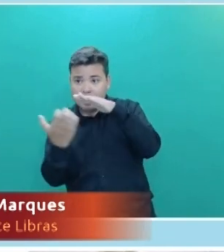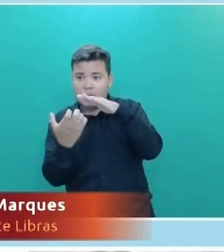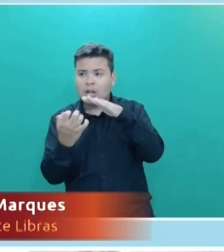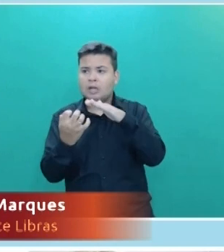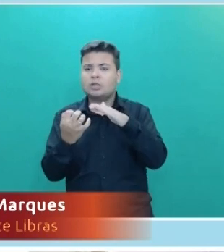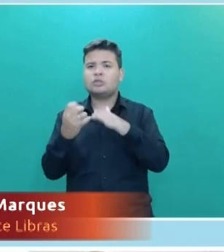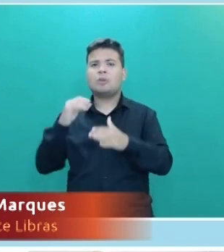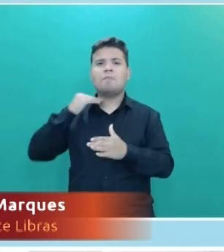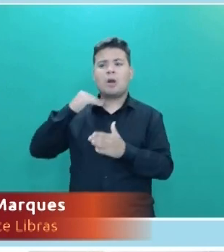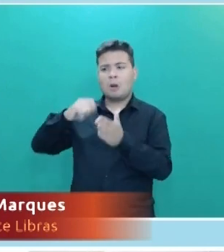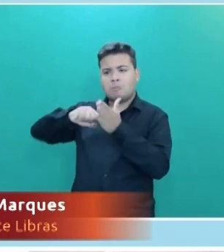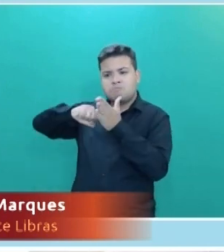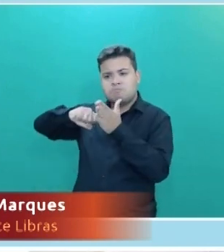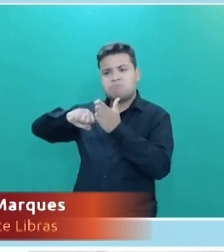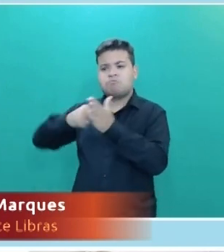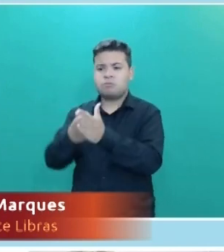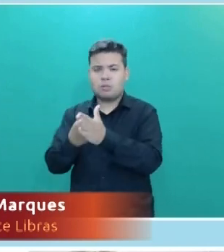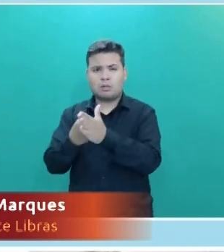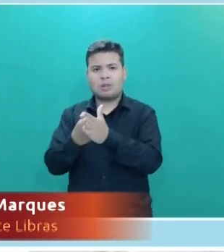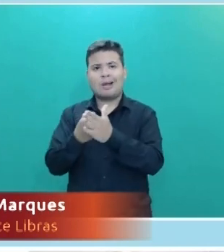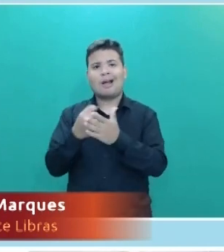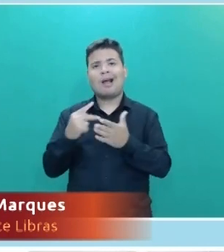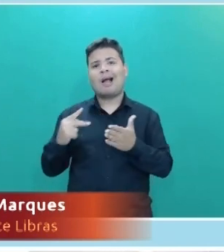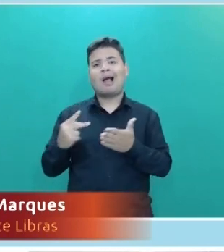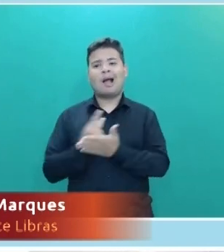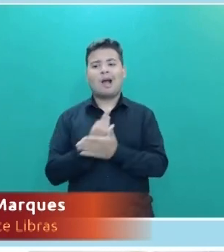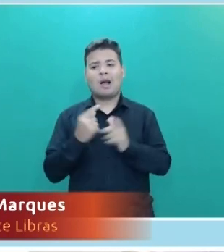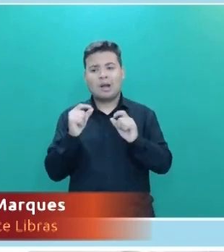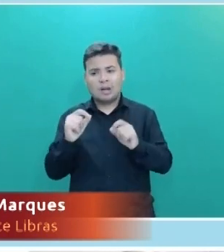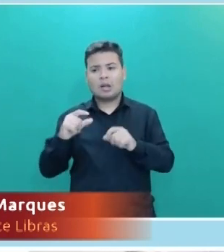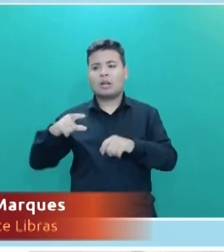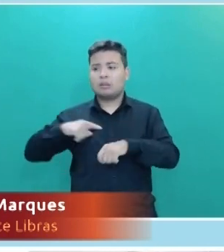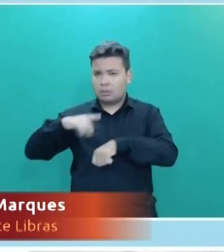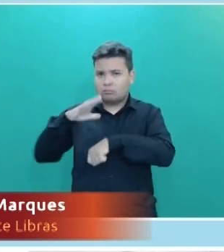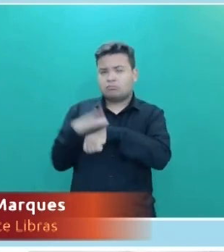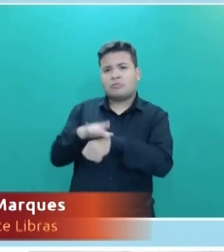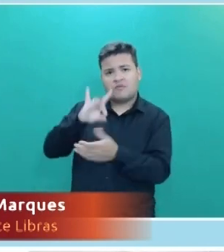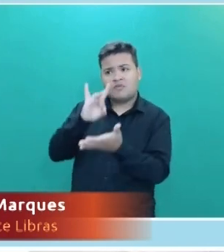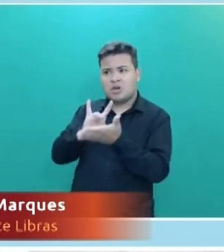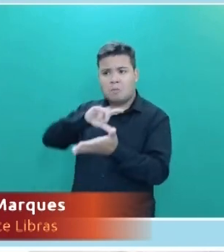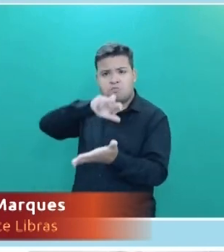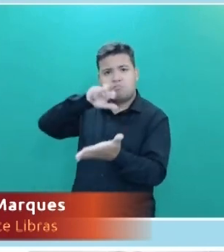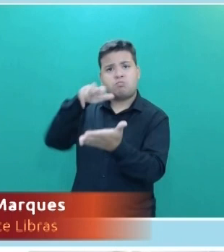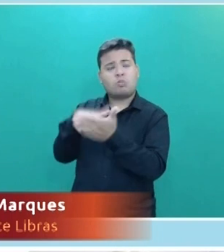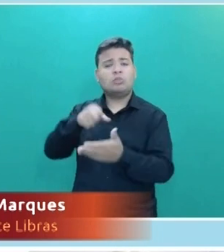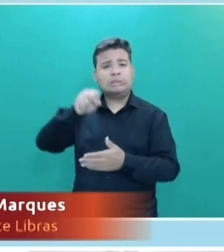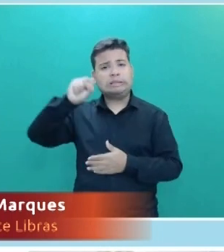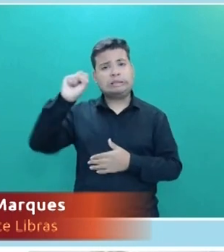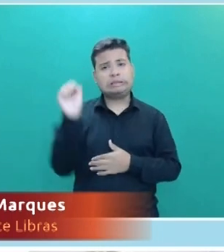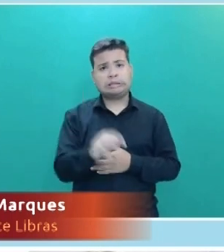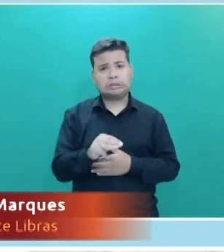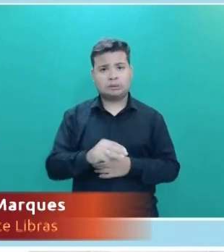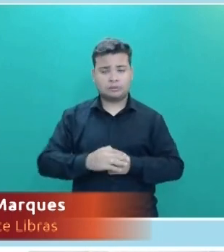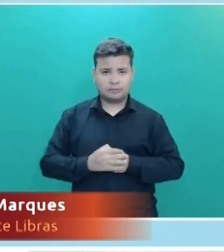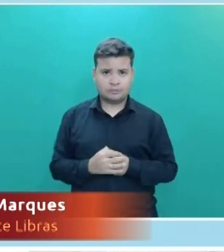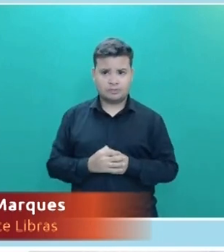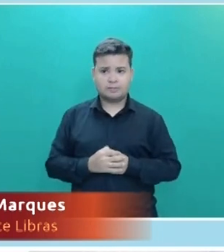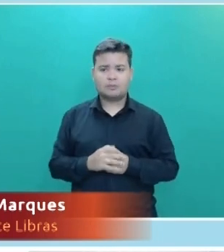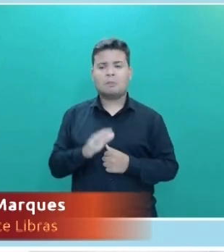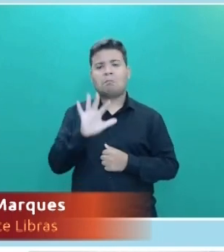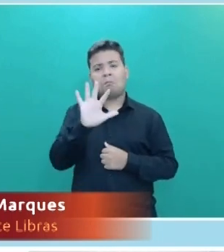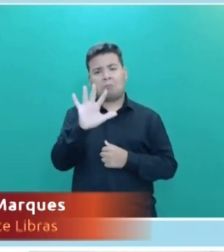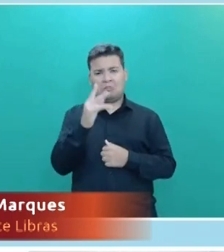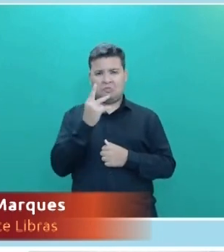você consegue fazer com que haja realmente a punibilidade. Eu não estou falando que não vai ter